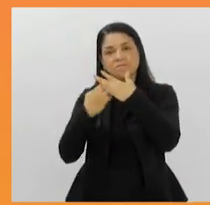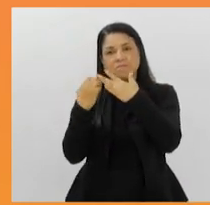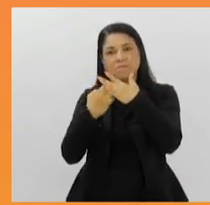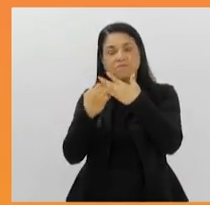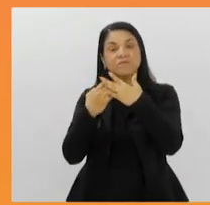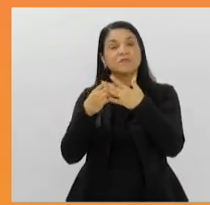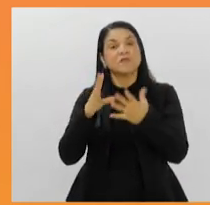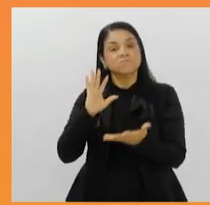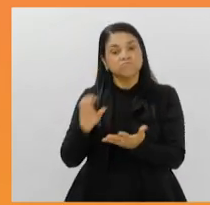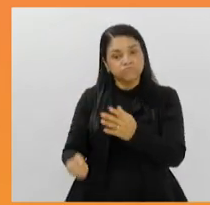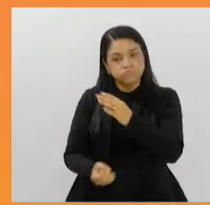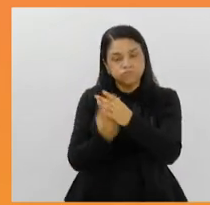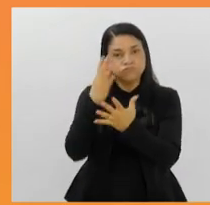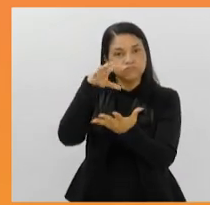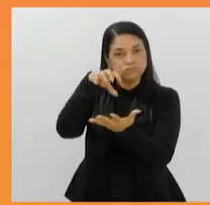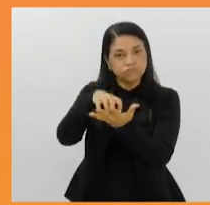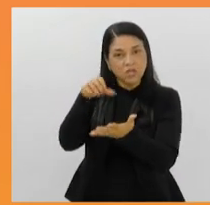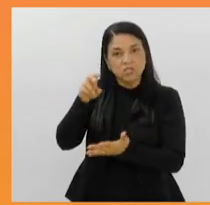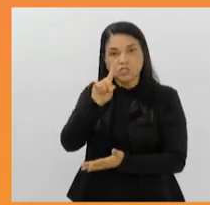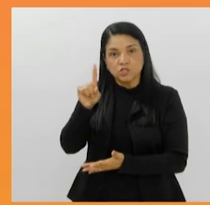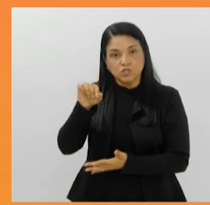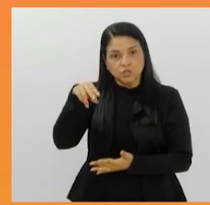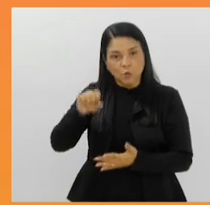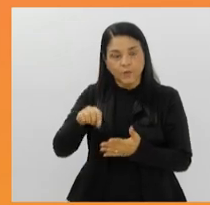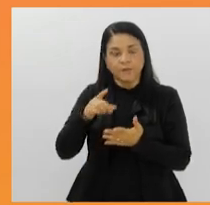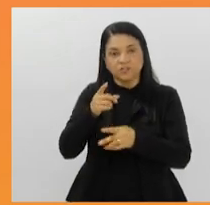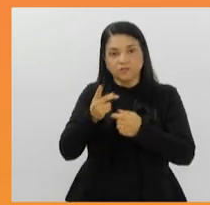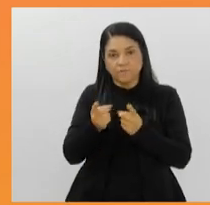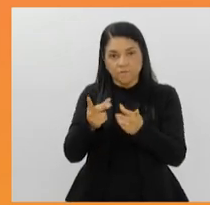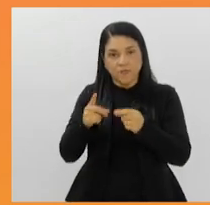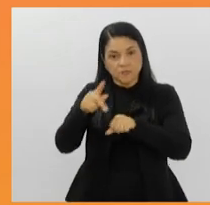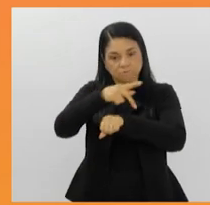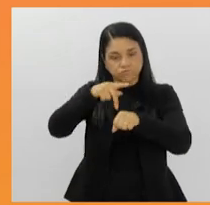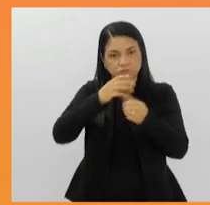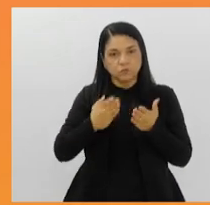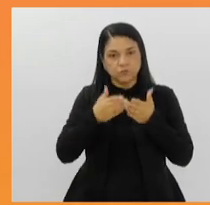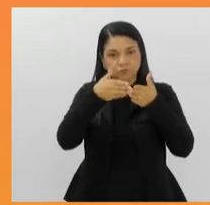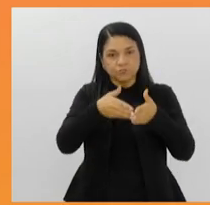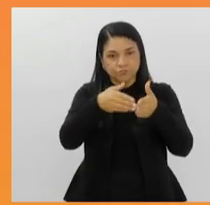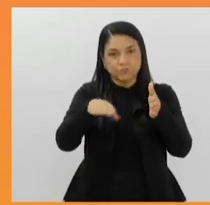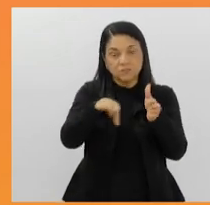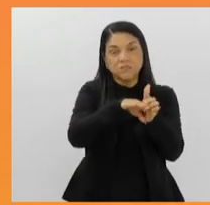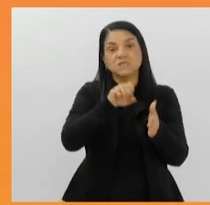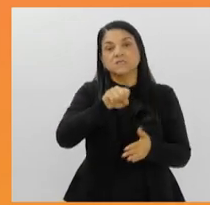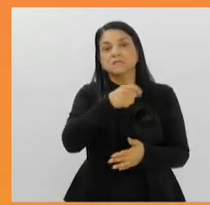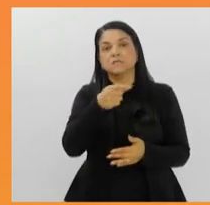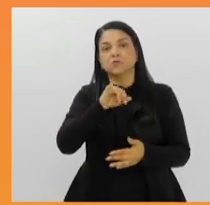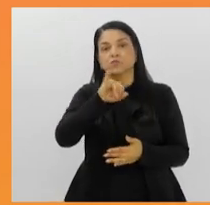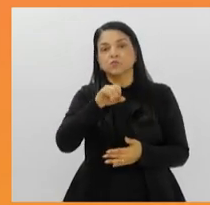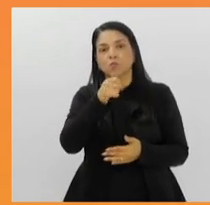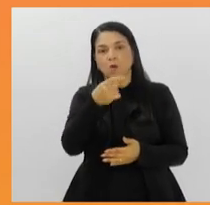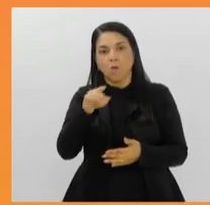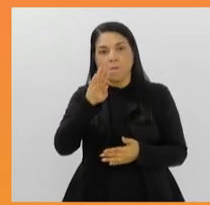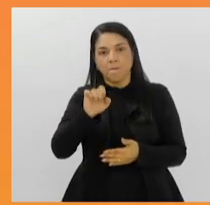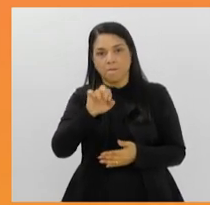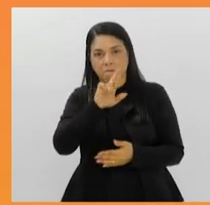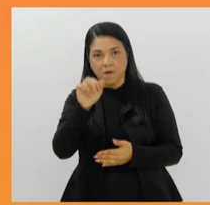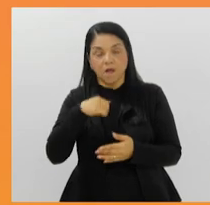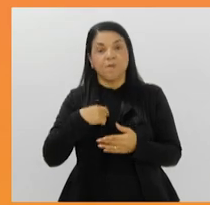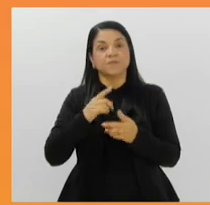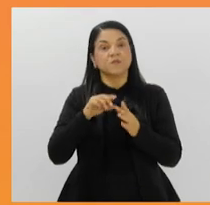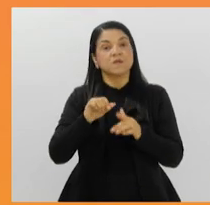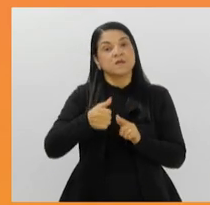implantação da zona de processamento de exportação do Porto do Açu, em São João da Barra. A próxima edição do